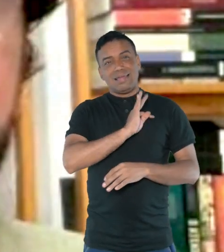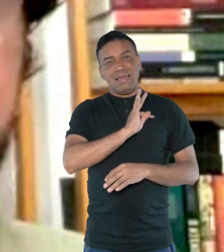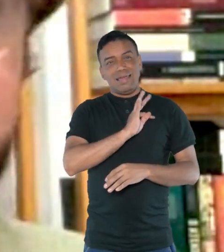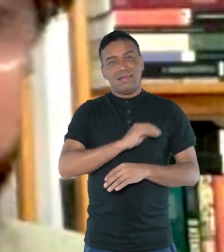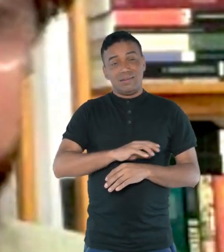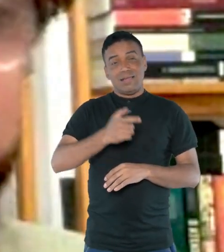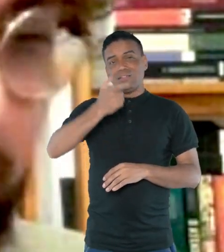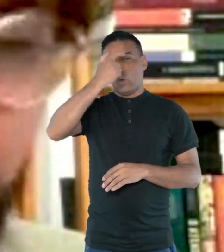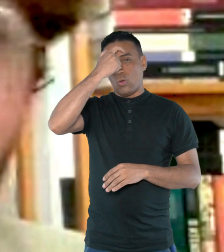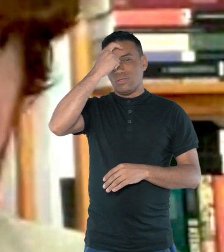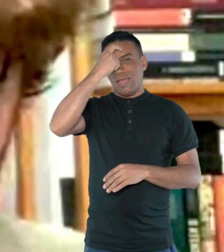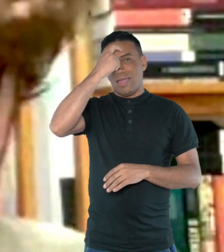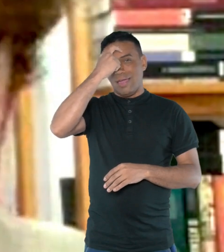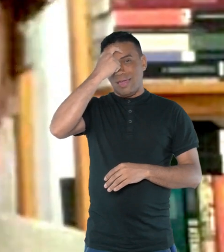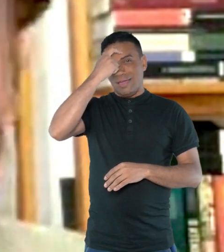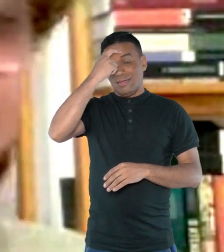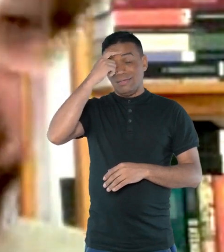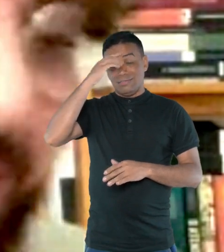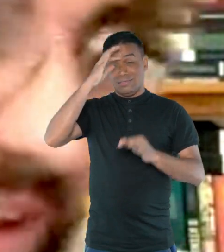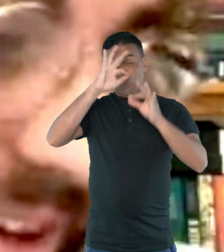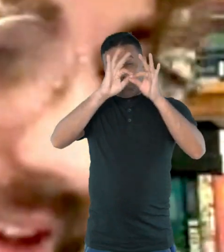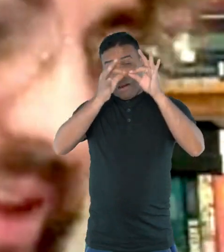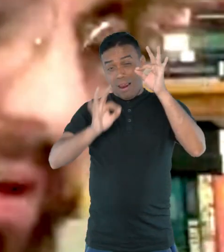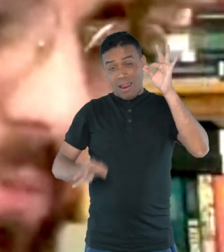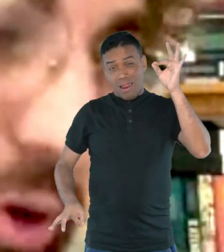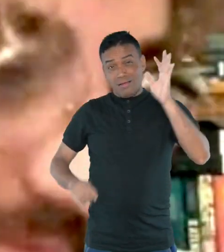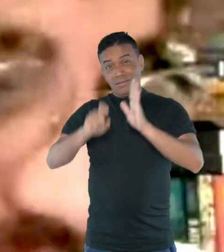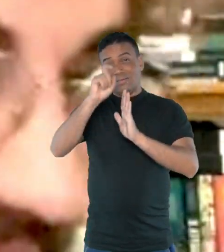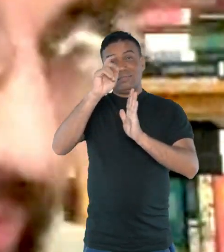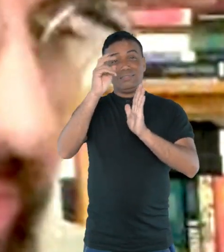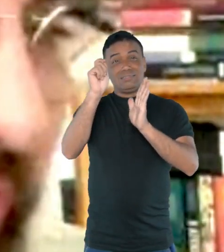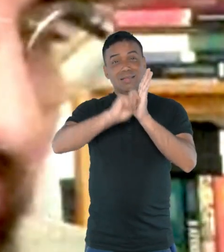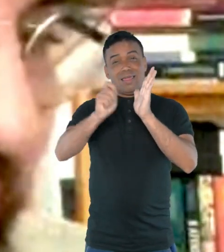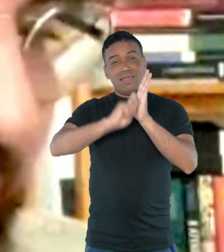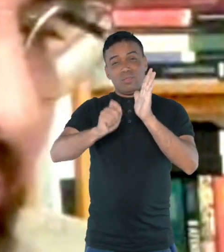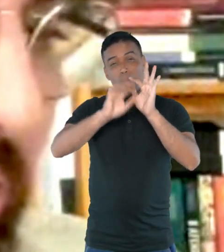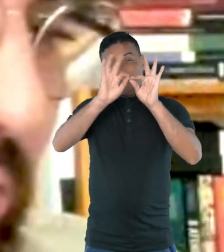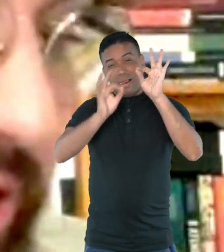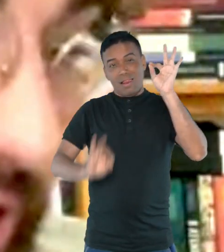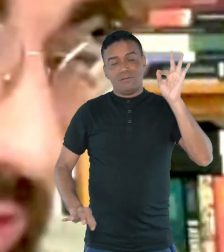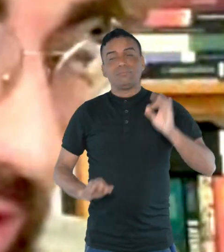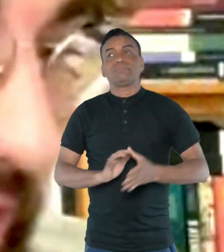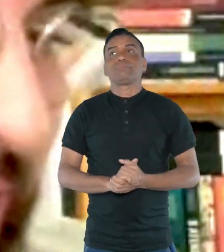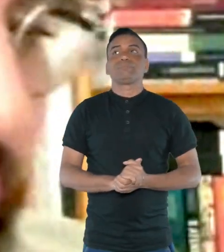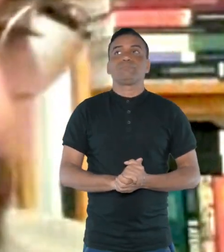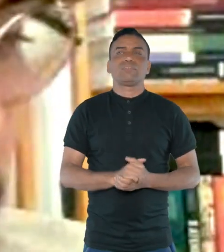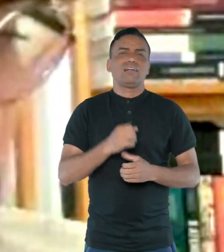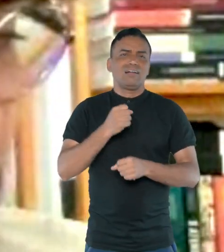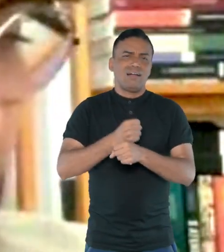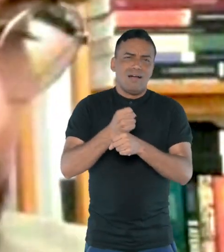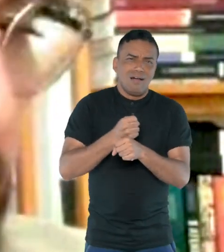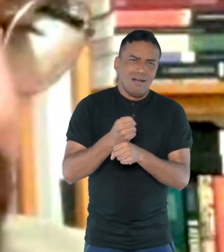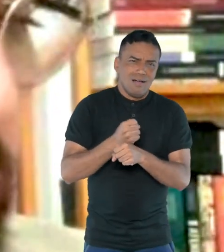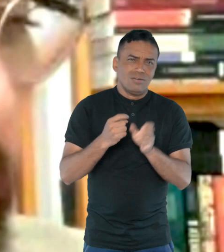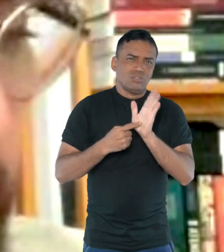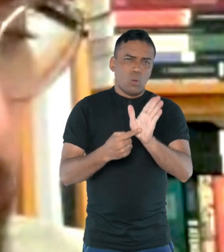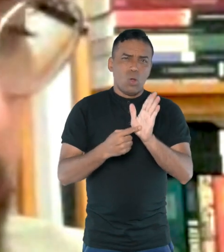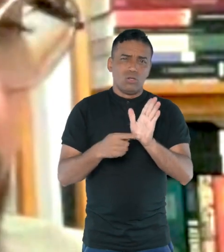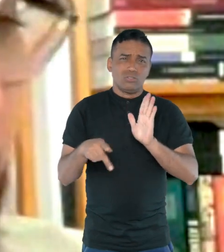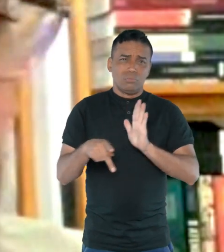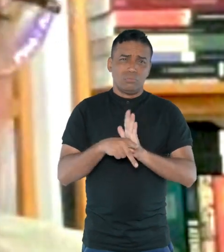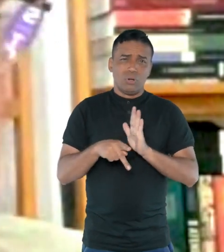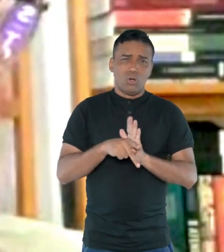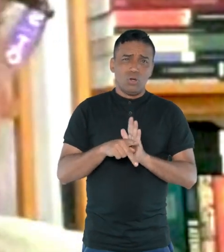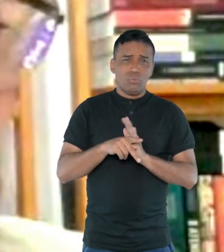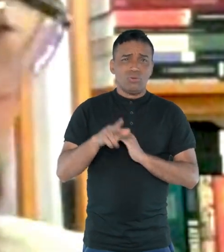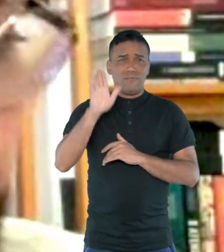da consciência. Então foi direto. Bom, os anos, relato bem, se foram indo e